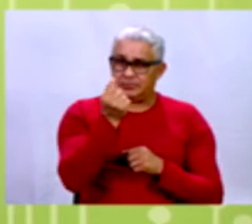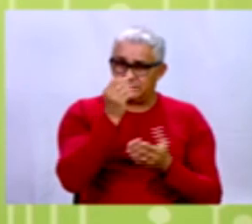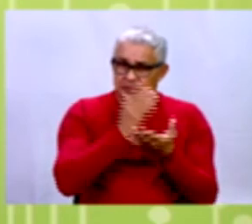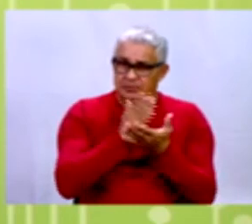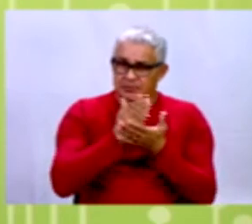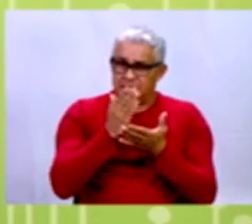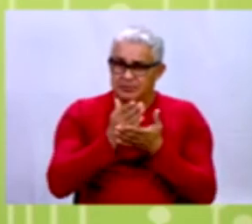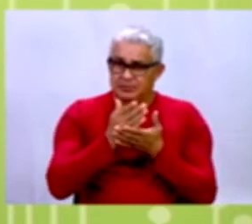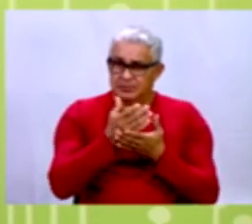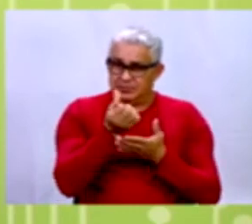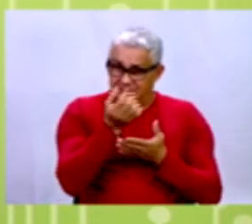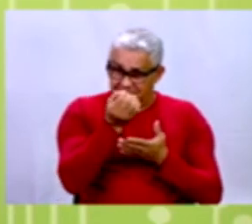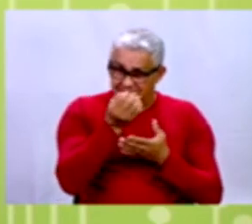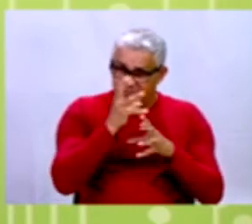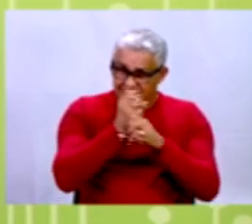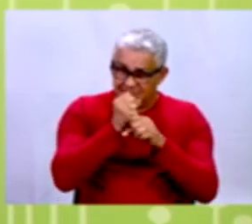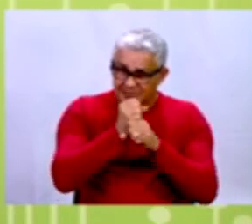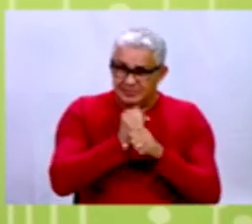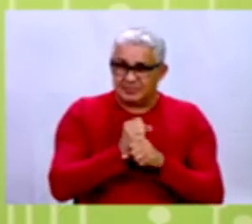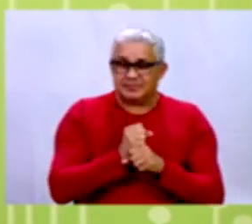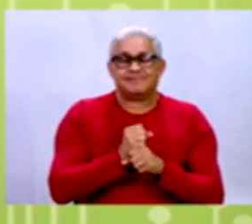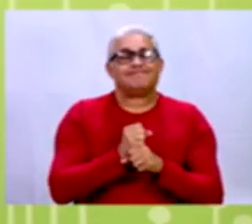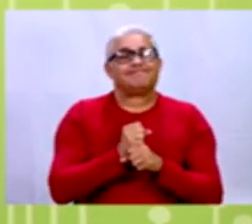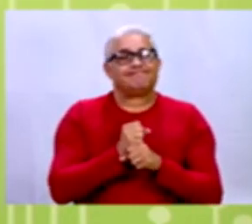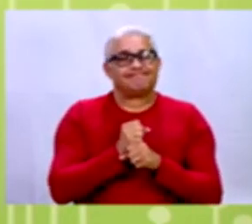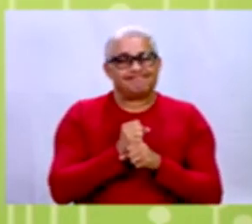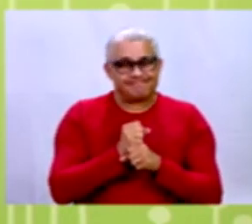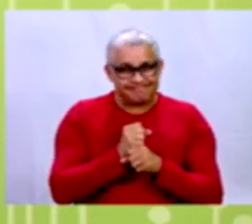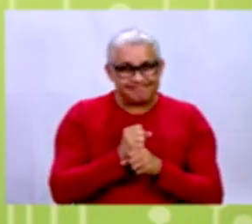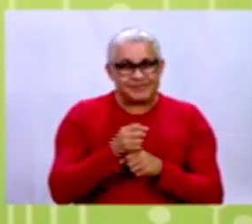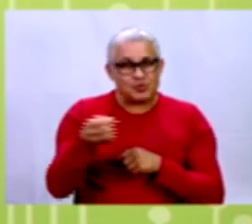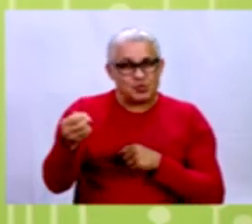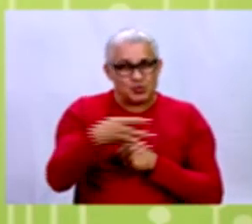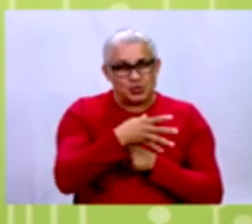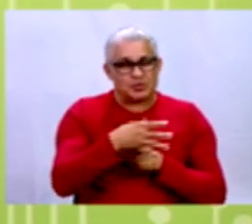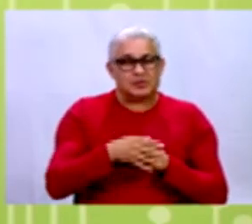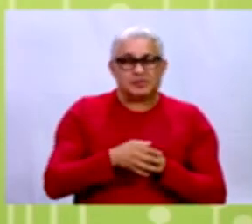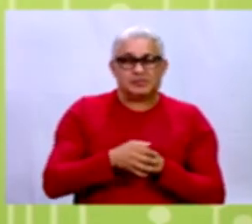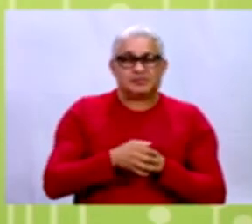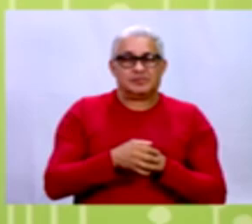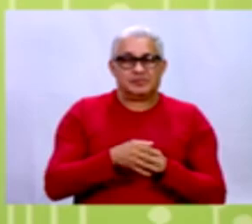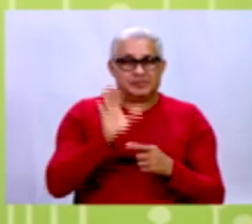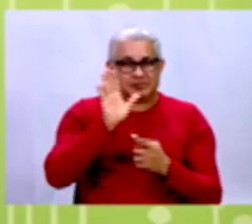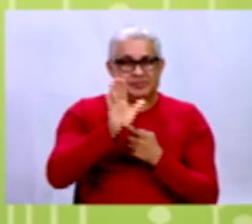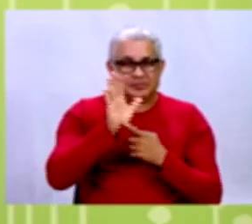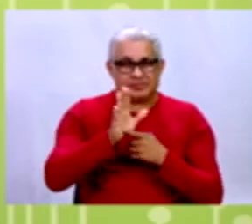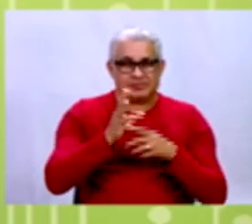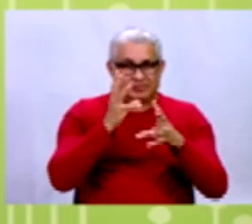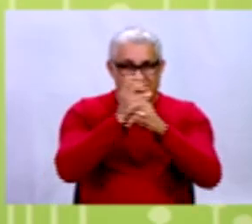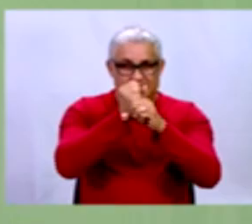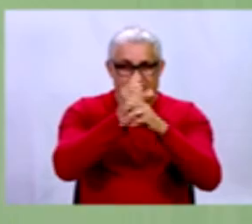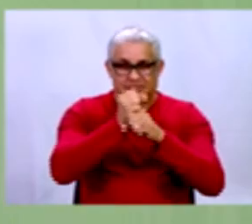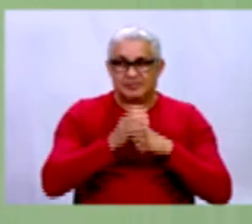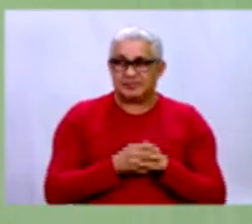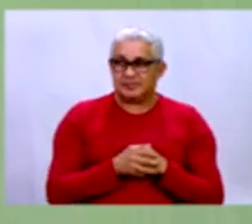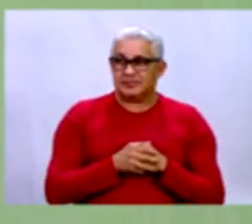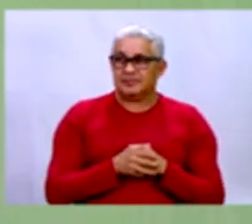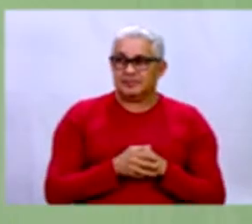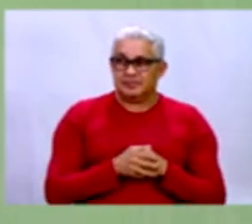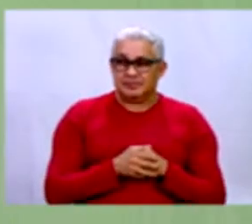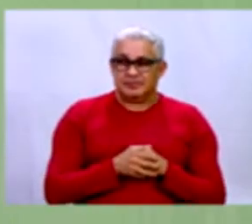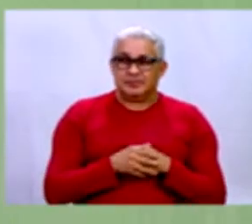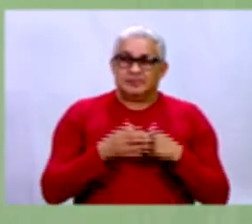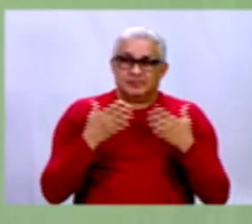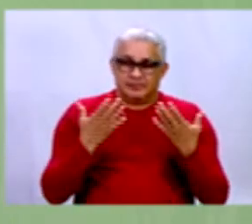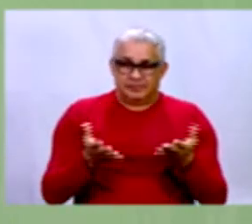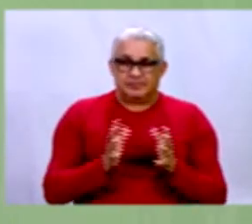fazer 60 contas? É aí que entra uma nova fórmula que a gente vai demonstrar para vocês, tá? Vamos